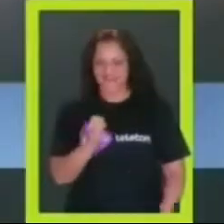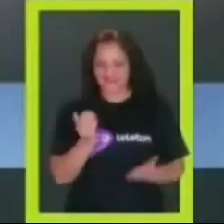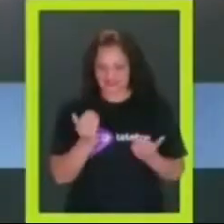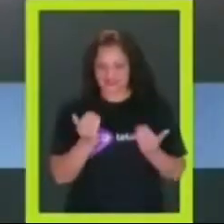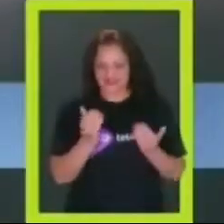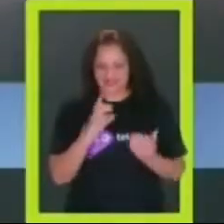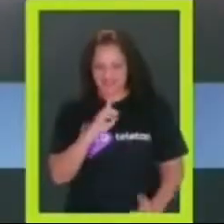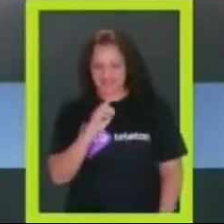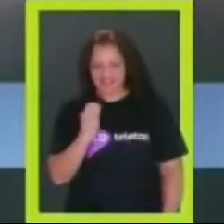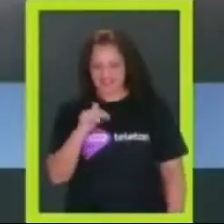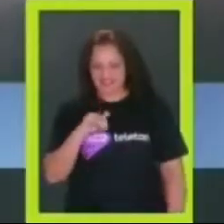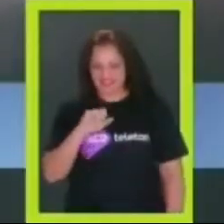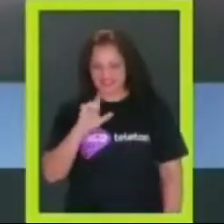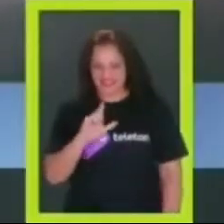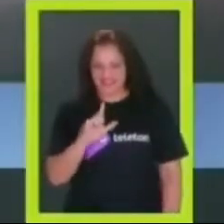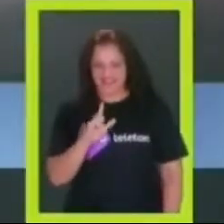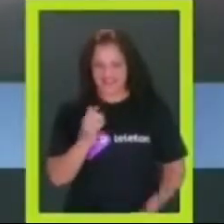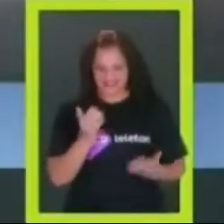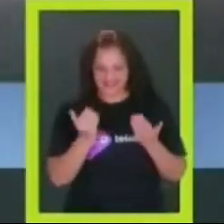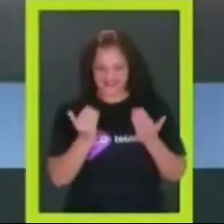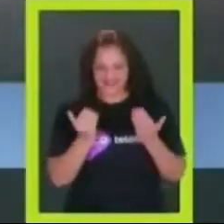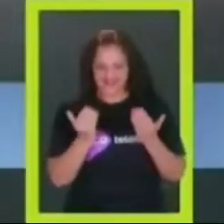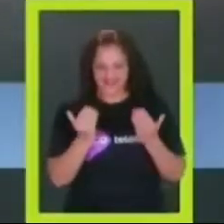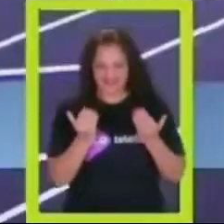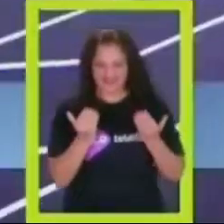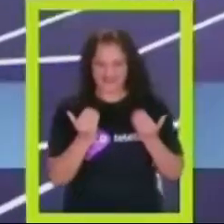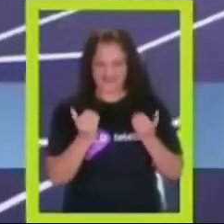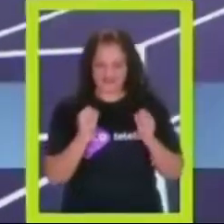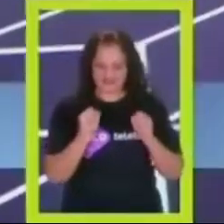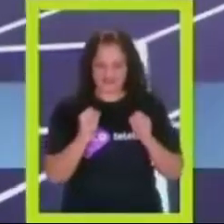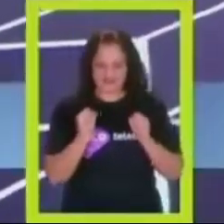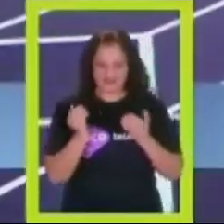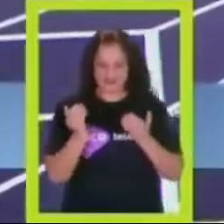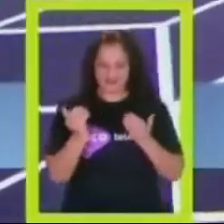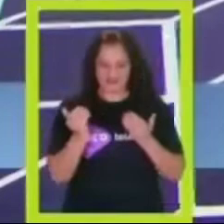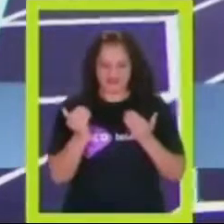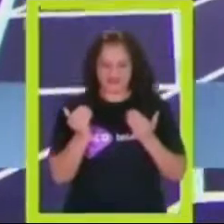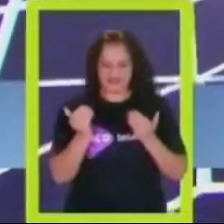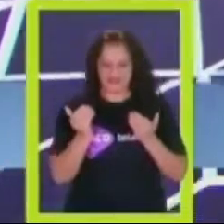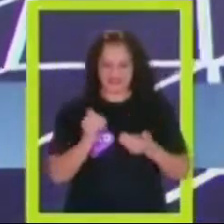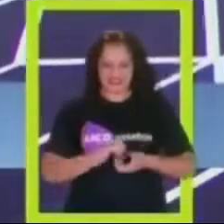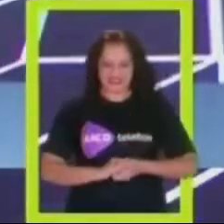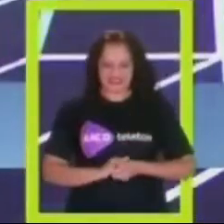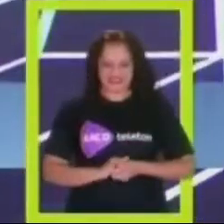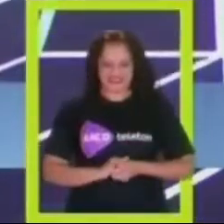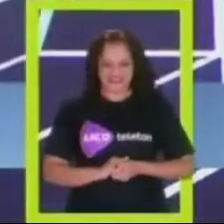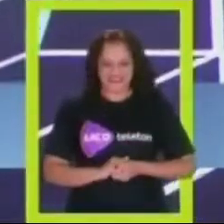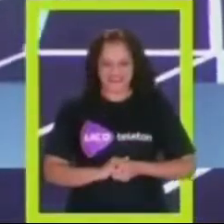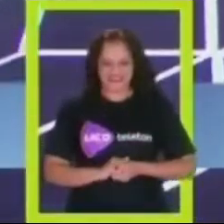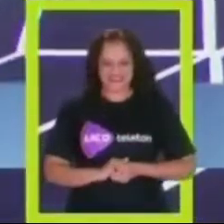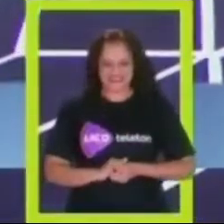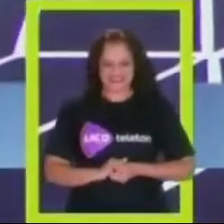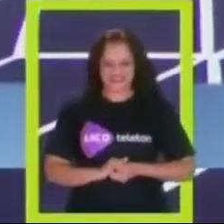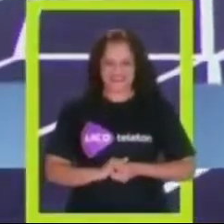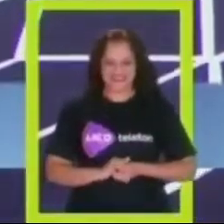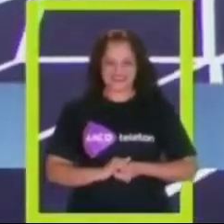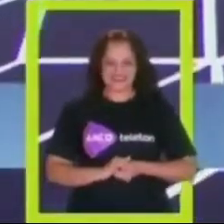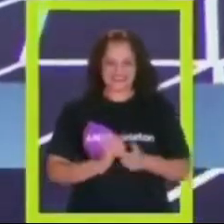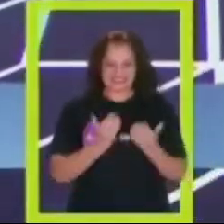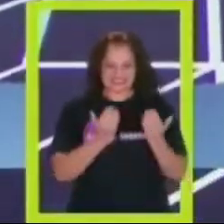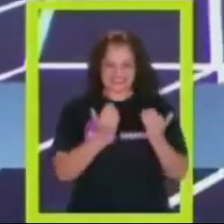Daniel, tira bote. Daniel, pode chegar, Daniel. Aí ele ali, ó. Ela tá entrando aqui. Tá aqui.